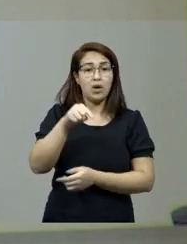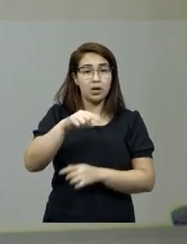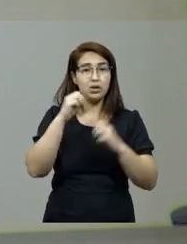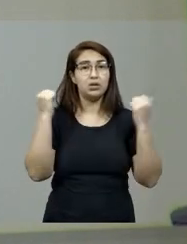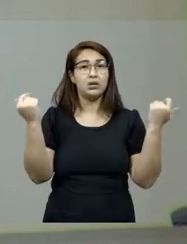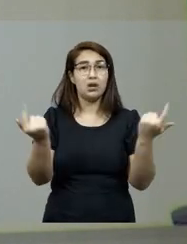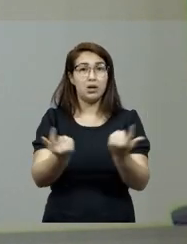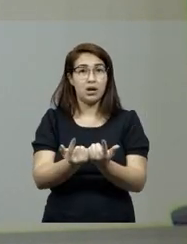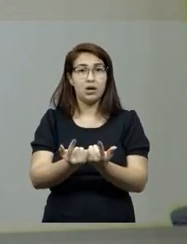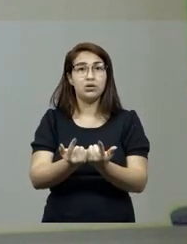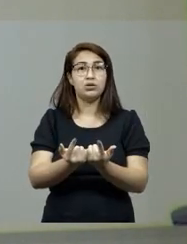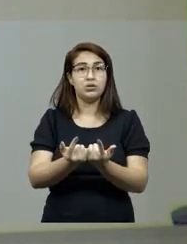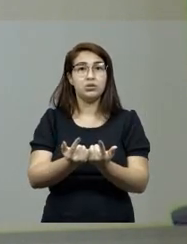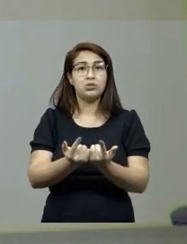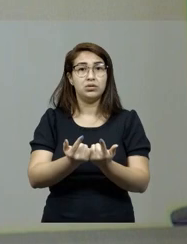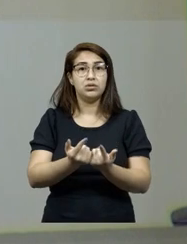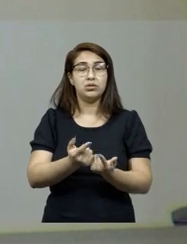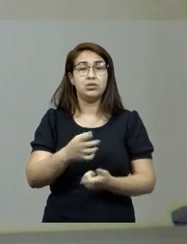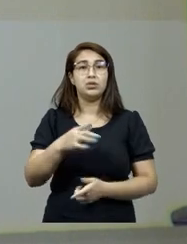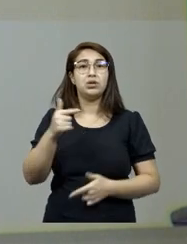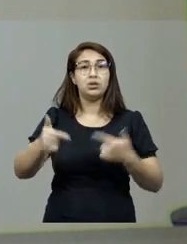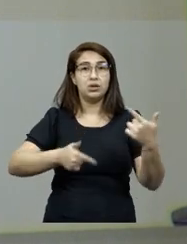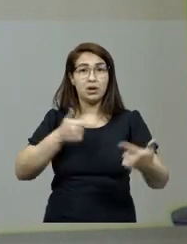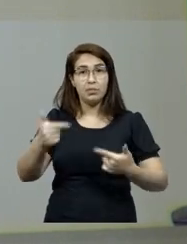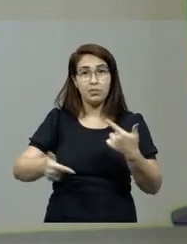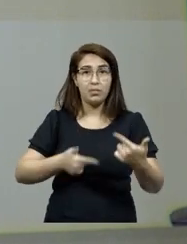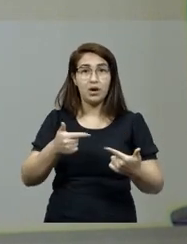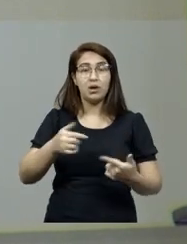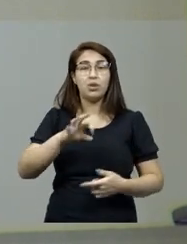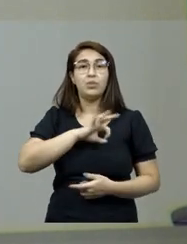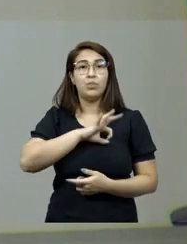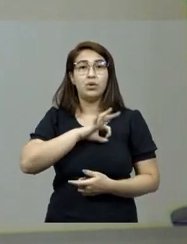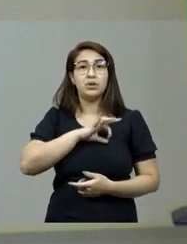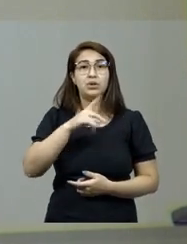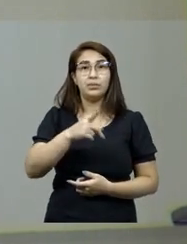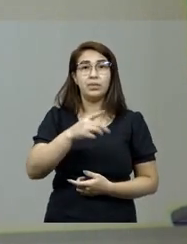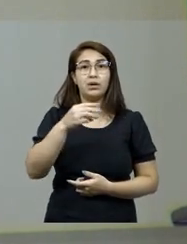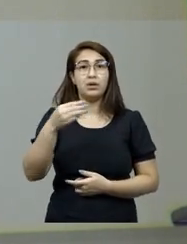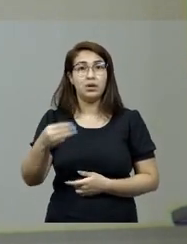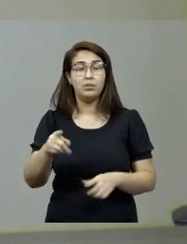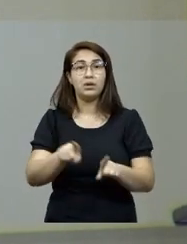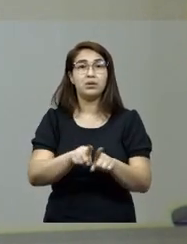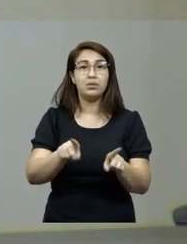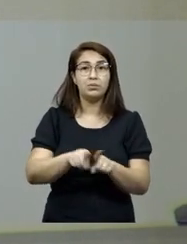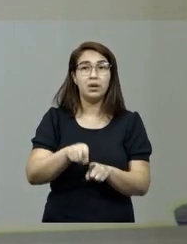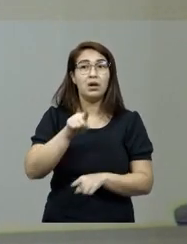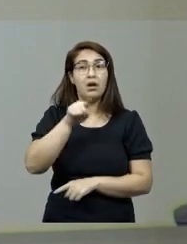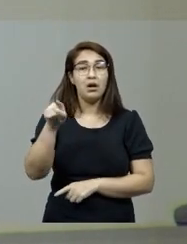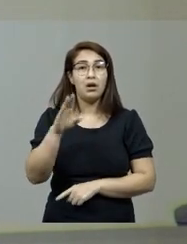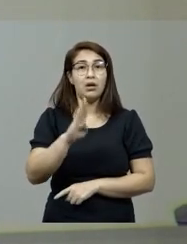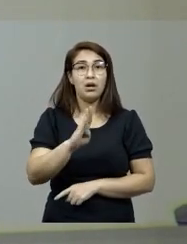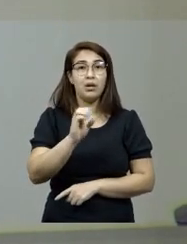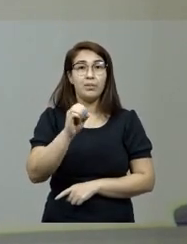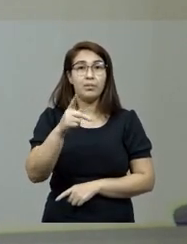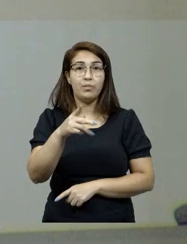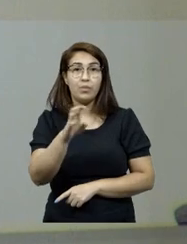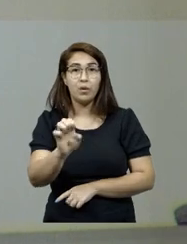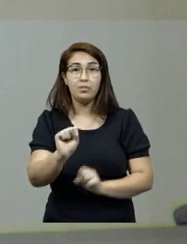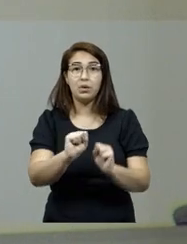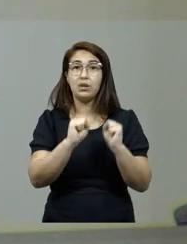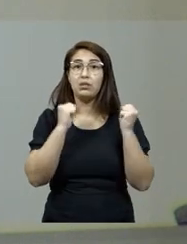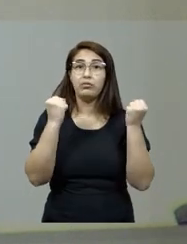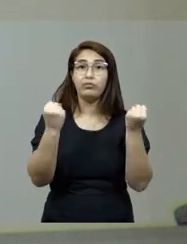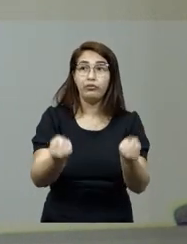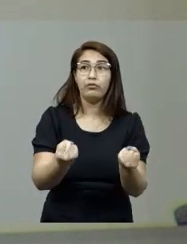à atuação firme e contundente da Polícia Militar e dos homens do BOPE, que no